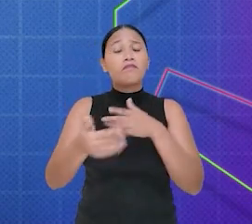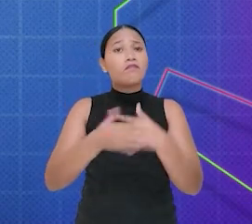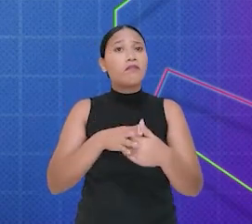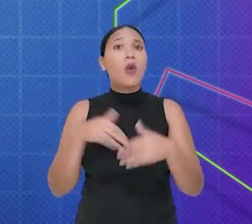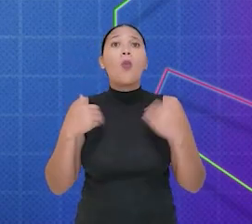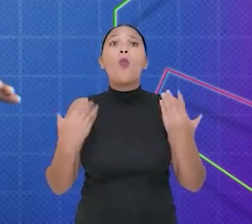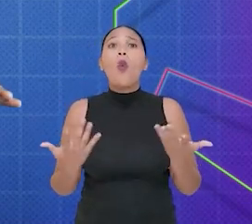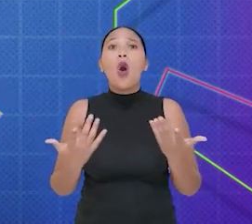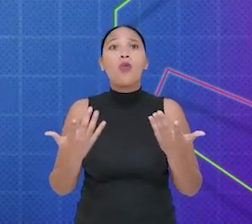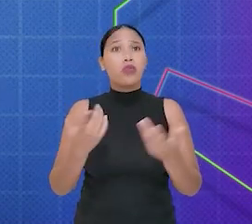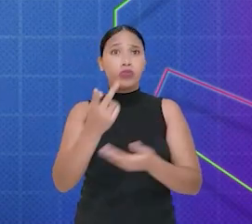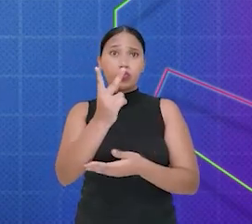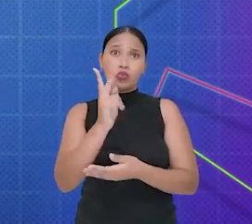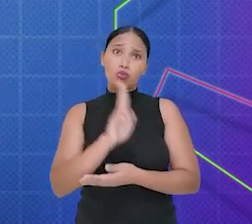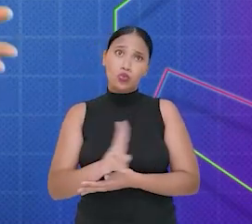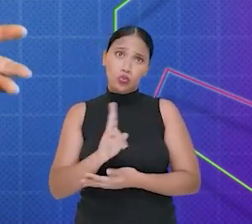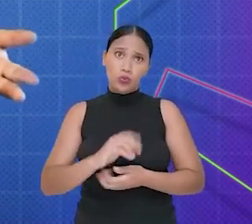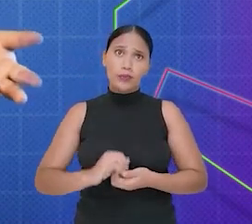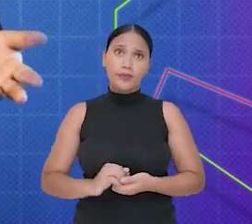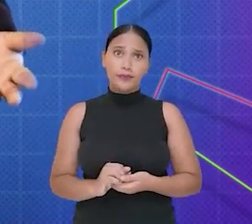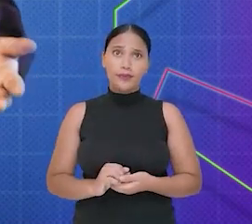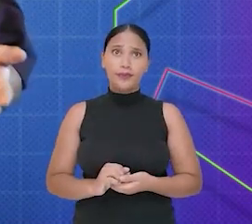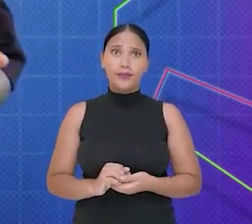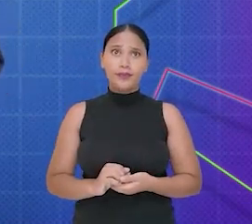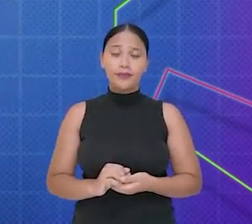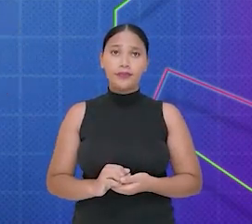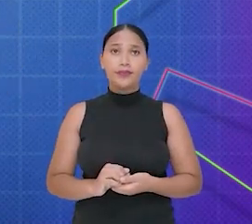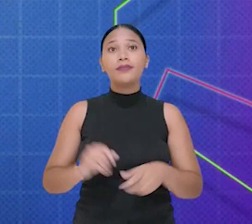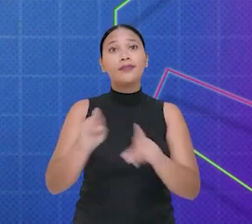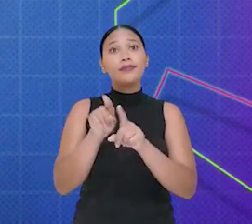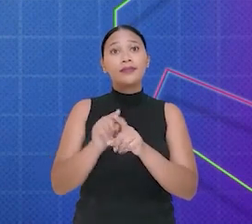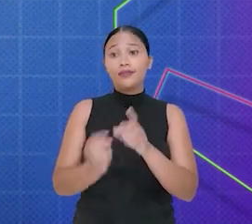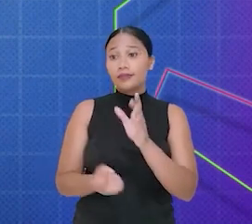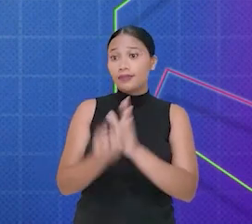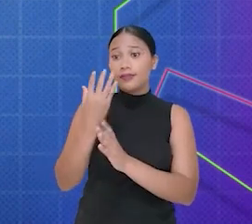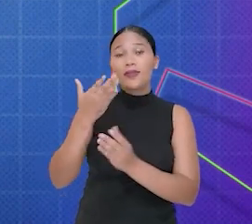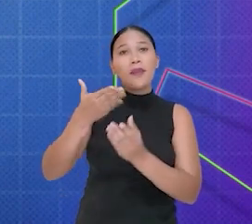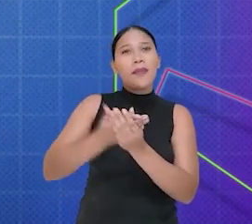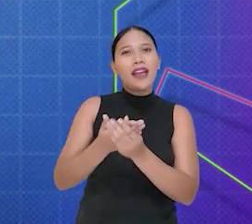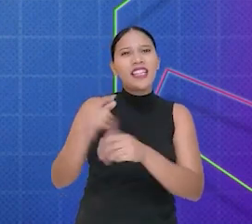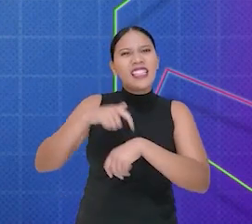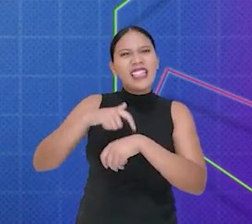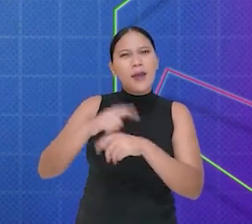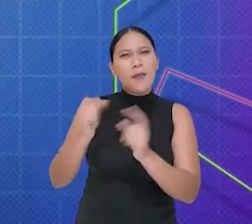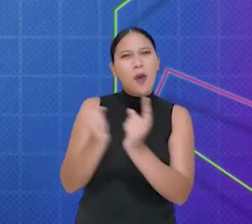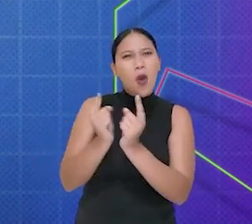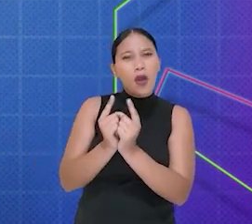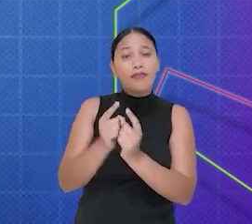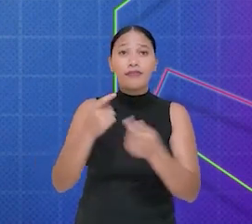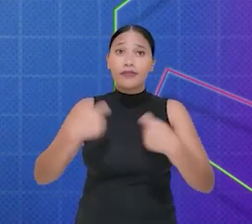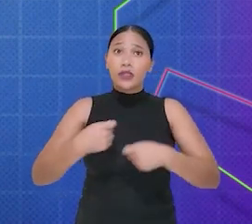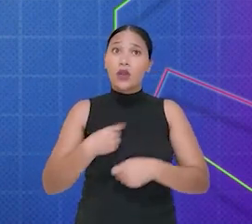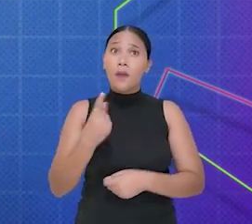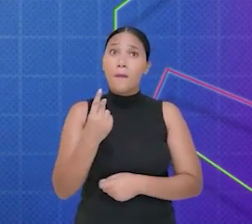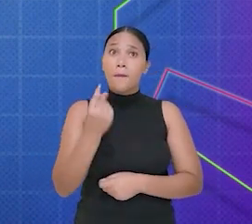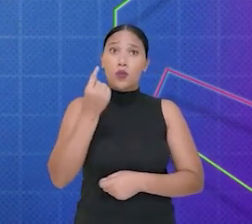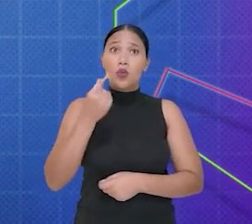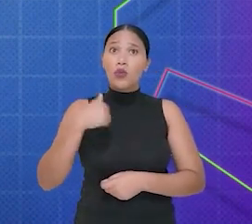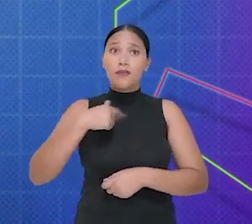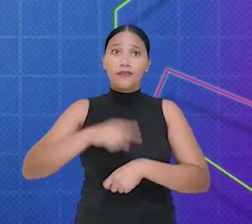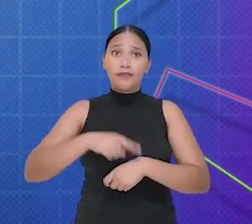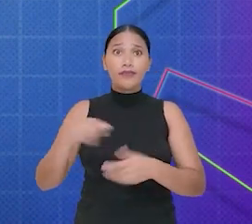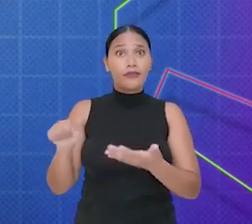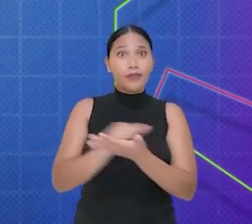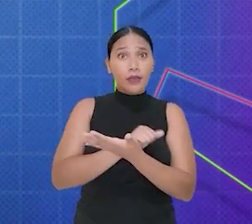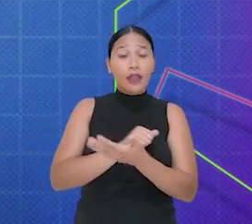arquivos, independentemente do dispositivo que você estiver usando. Crie uma pasta temporários, para arquivos que você precisa usar